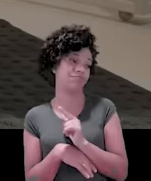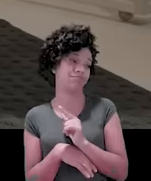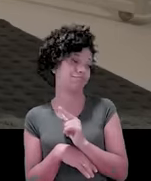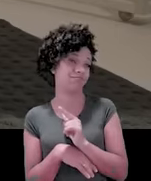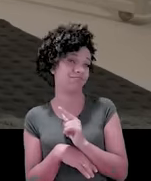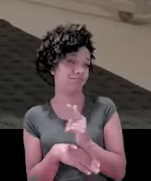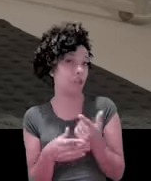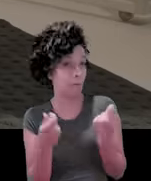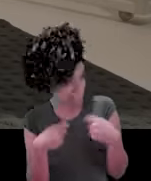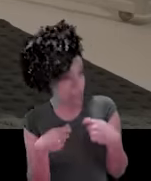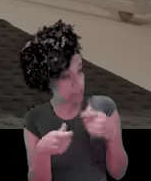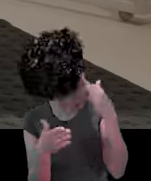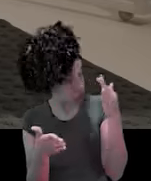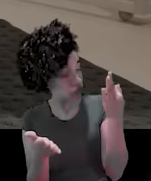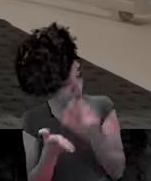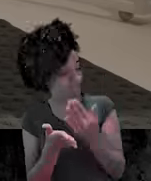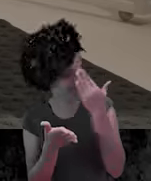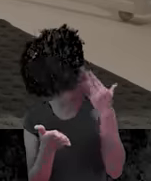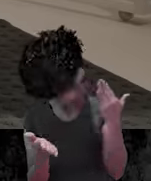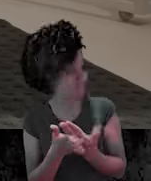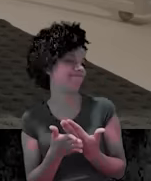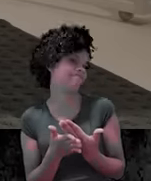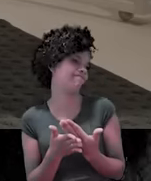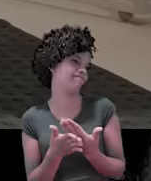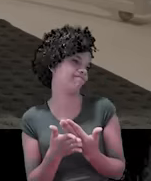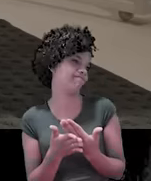cara precisa acreditar